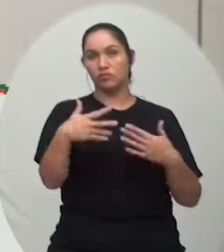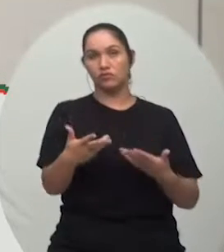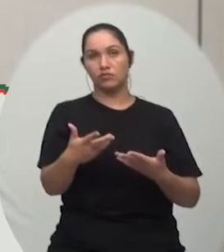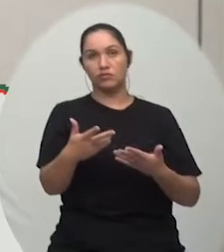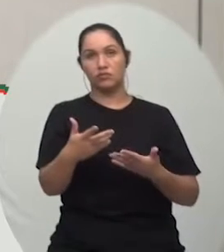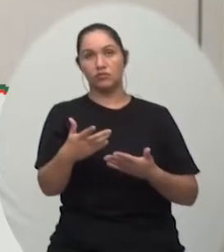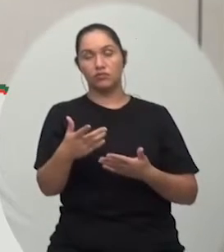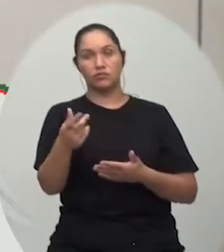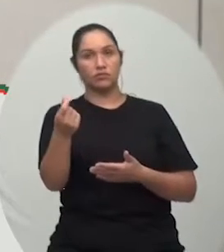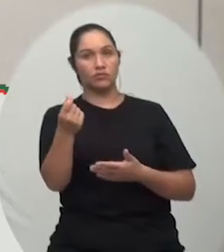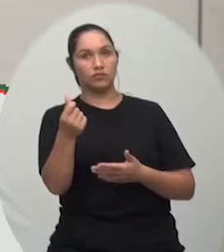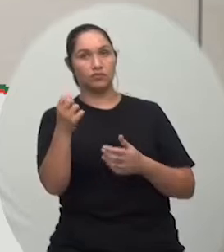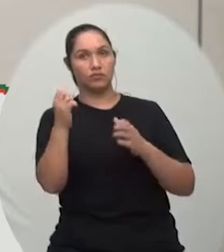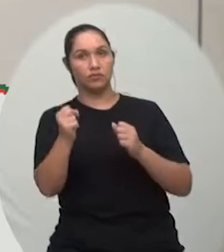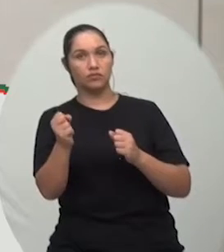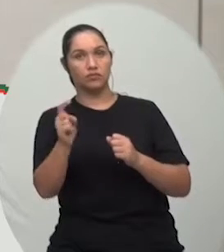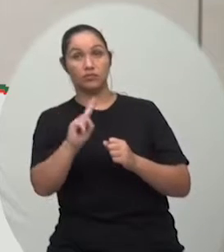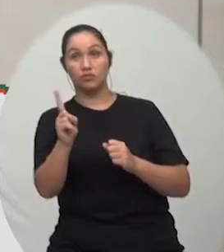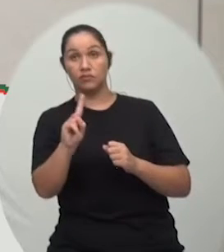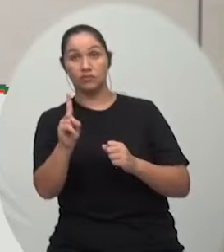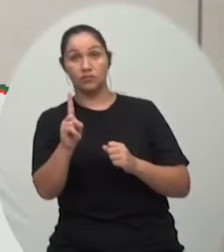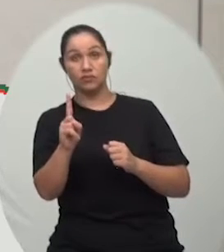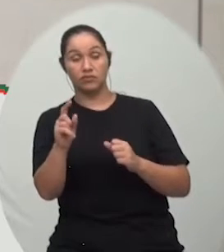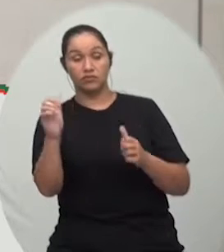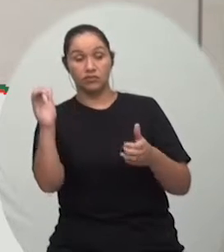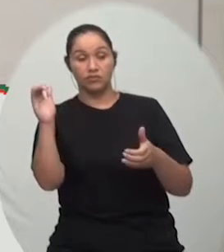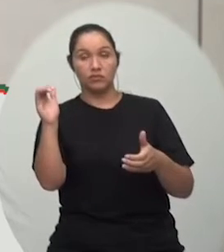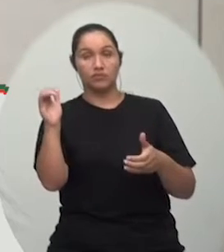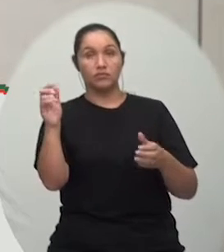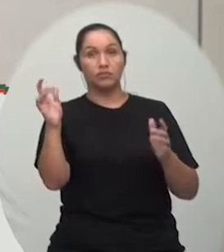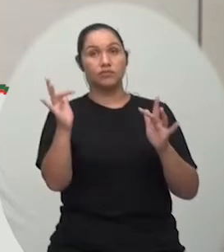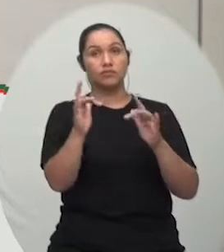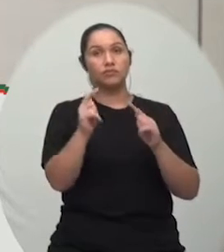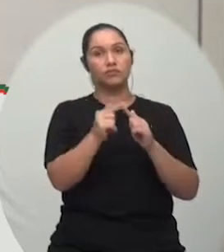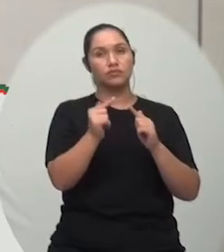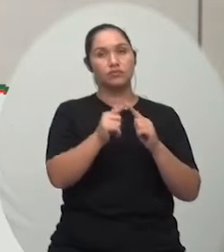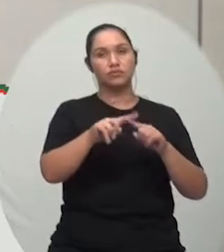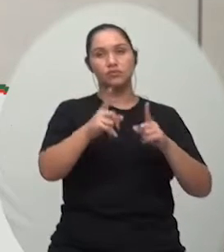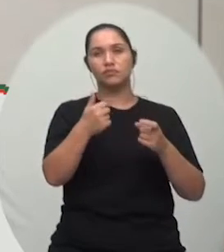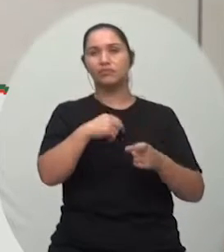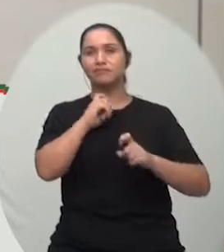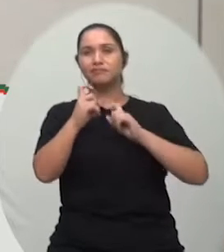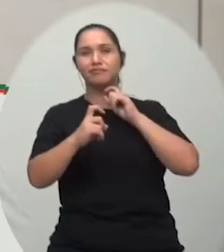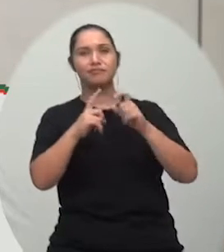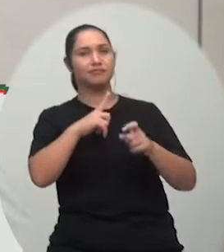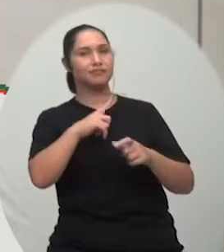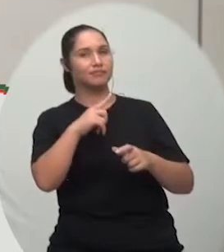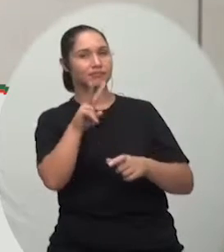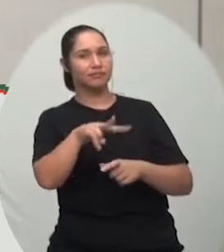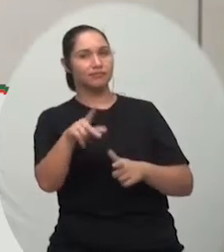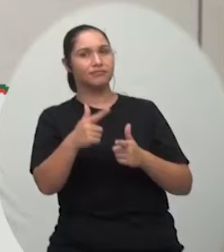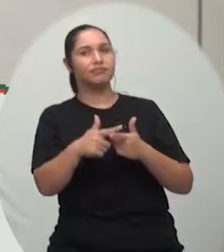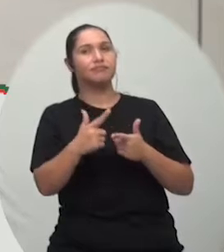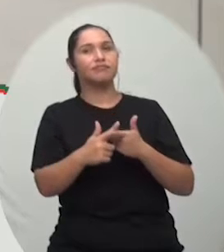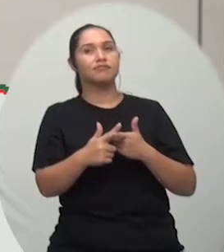pode não ter o casamento perfeito. Mas eu tenho uma dúvida, vereador, porque, na realidade, isso vai interferir.